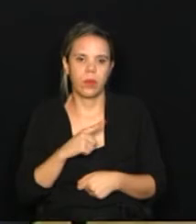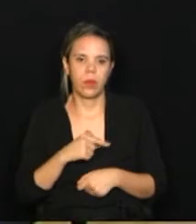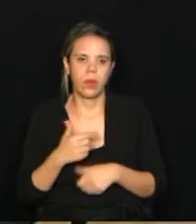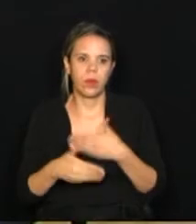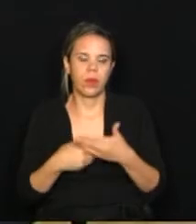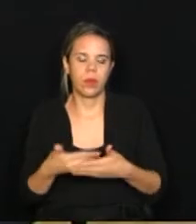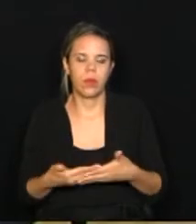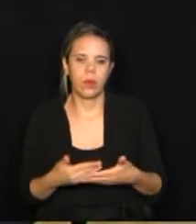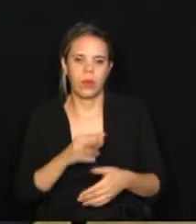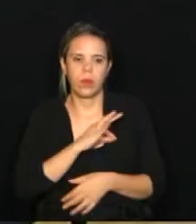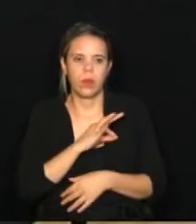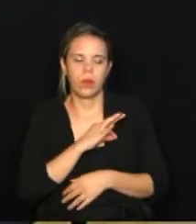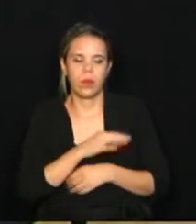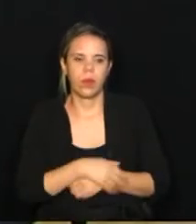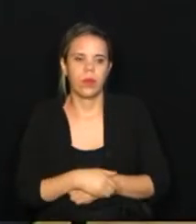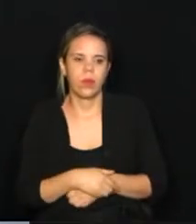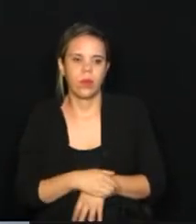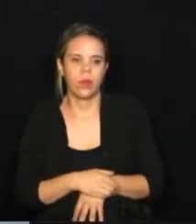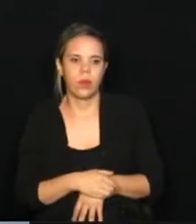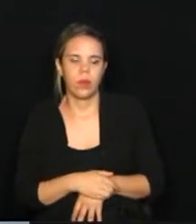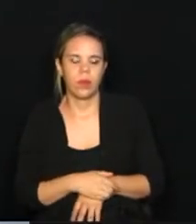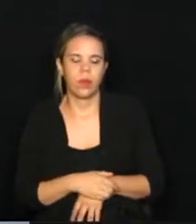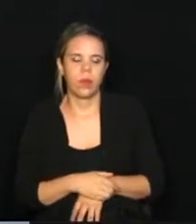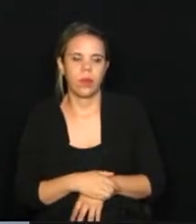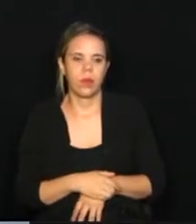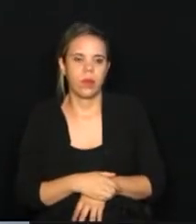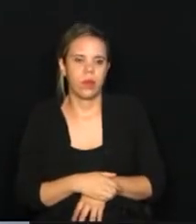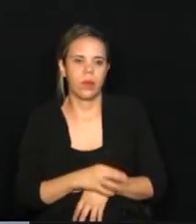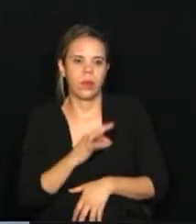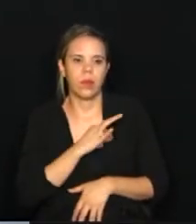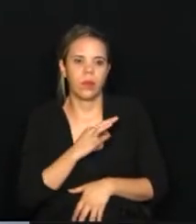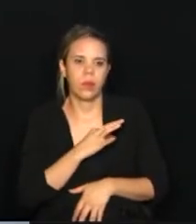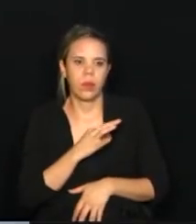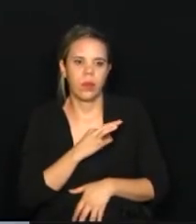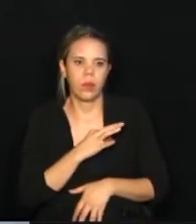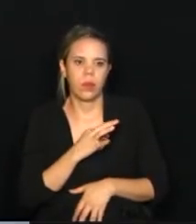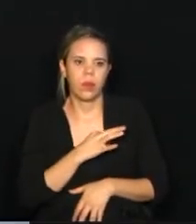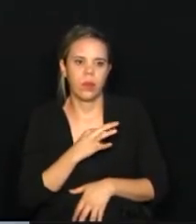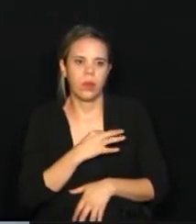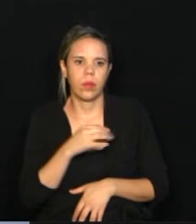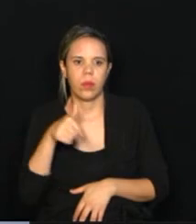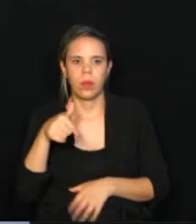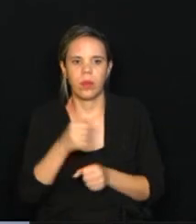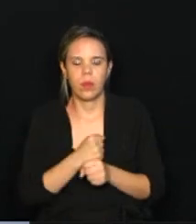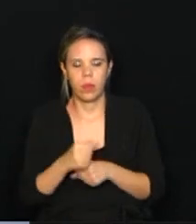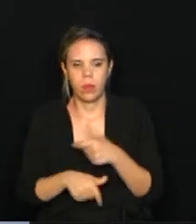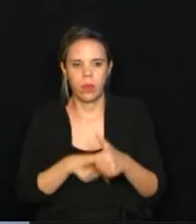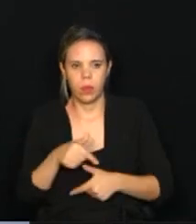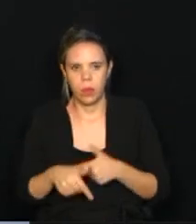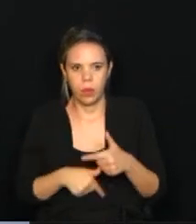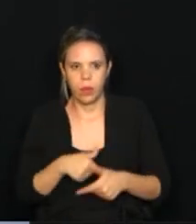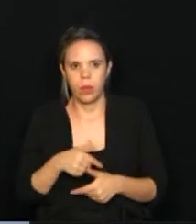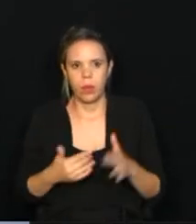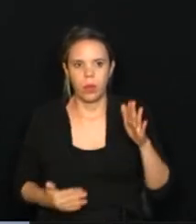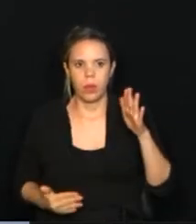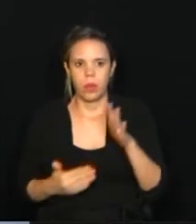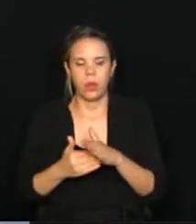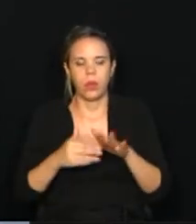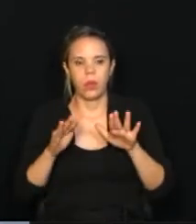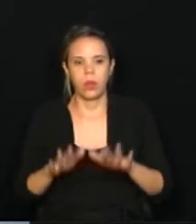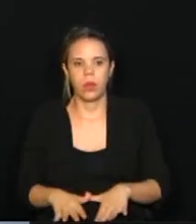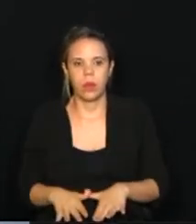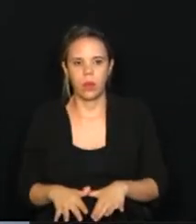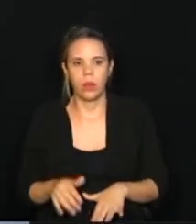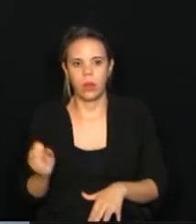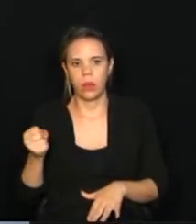rotina como militar? Eu estou no militar faz 7 anos, né? O máximo que a gente pode ficar